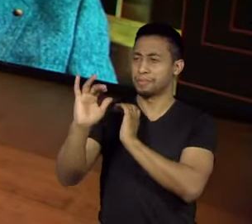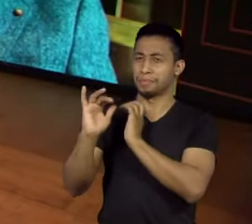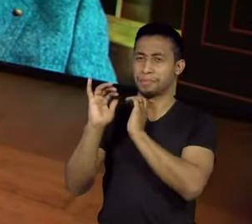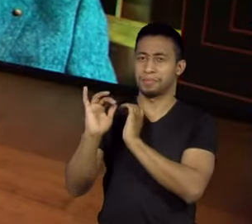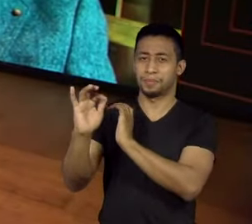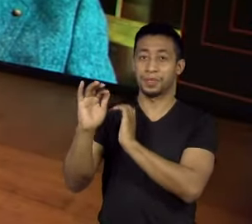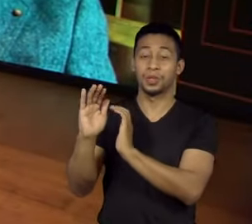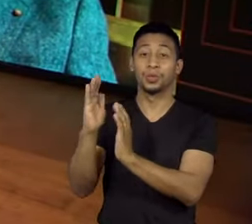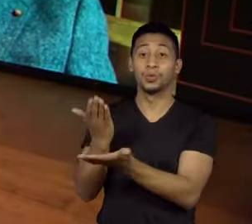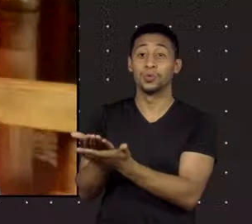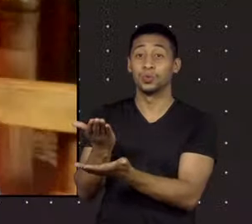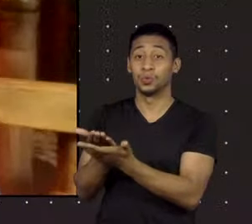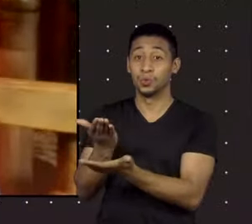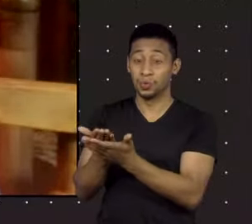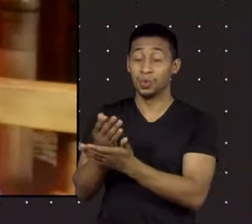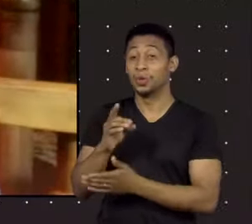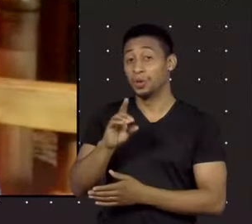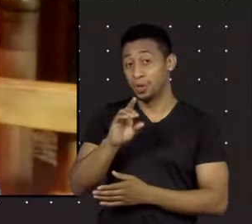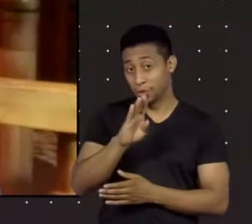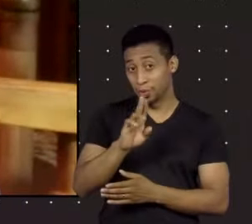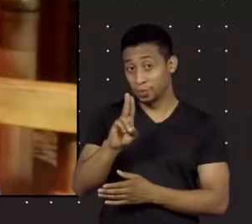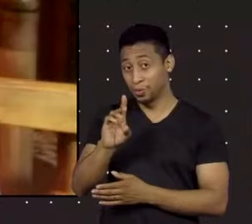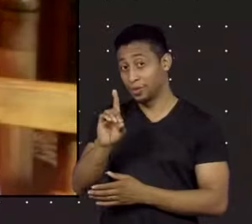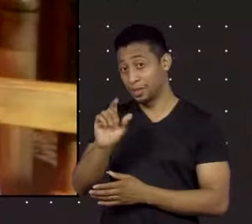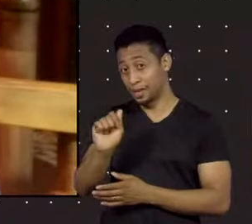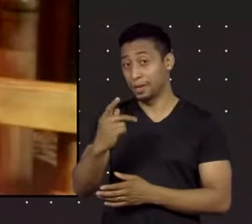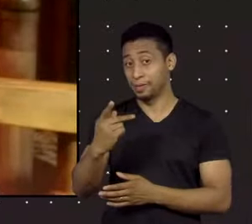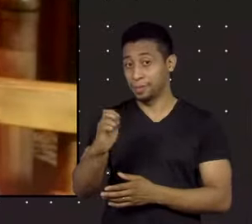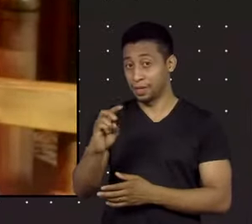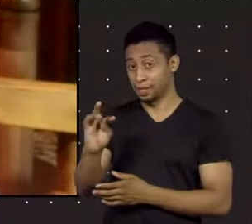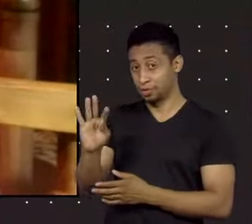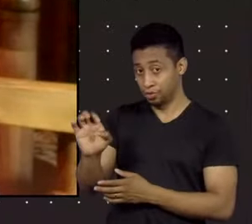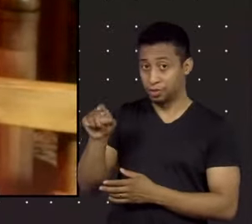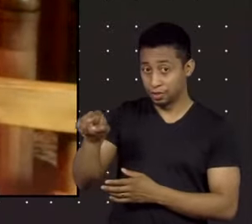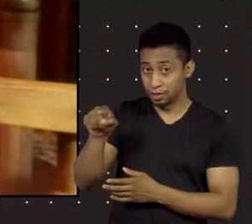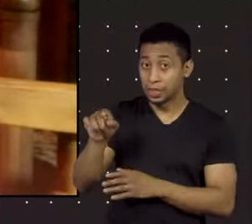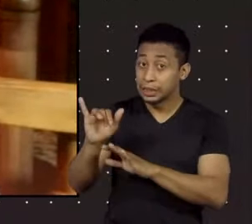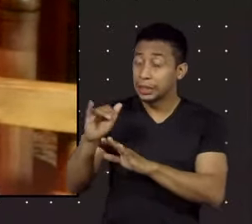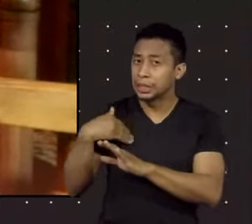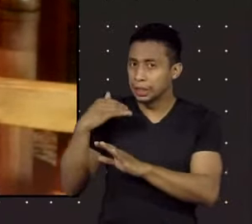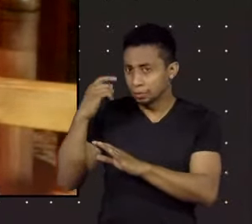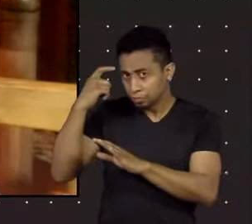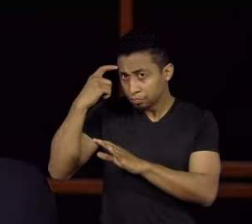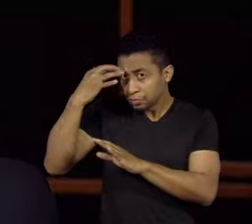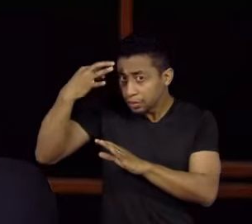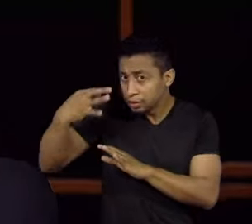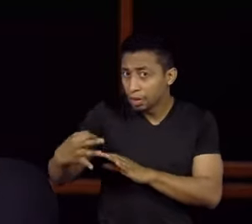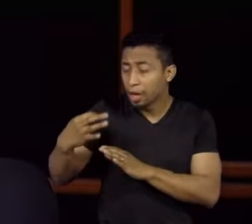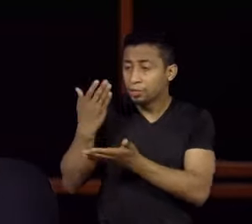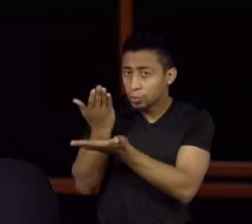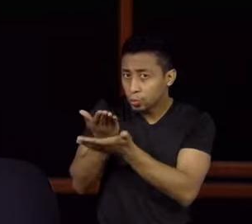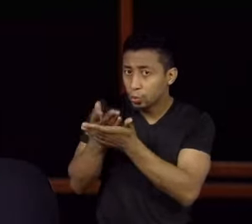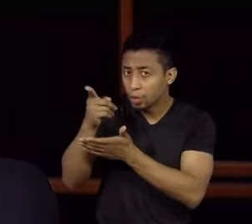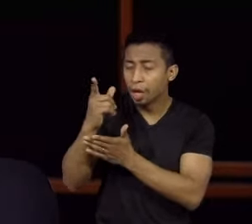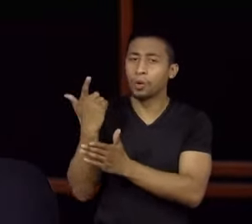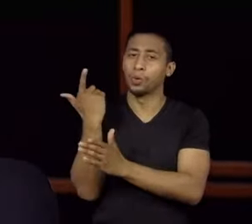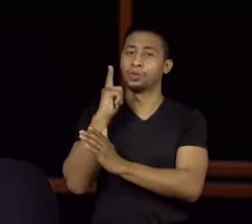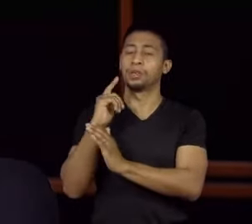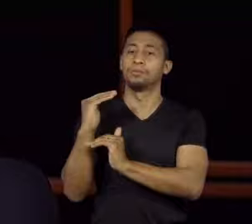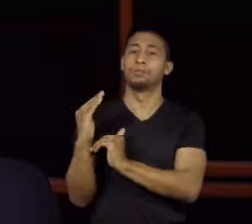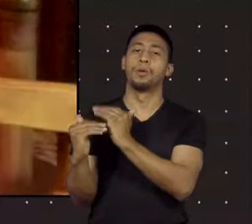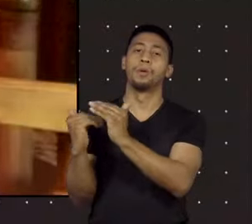da Academia Franz Liszt de Budapeste. Quer dizer que, se o Eric tiver juízo, for para lá estudar, ele pode realmente encontrar lá